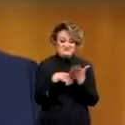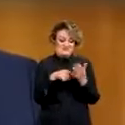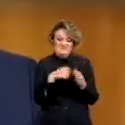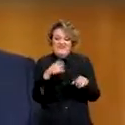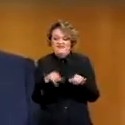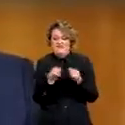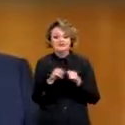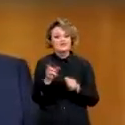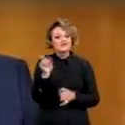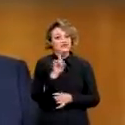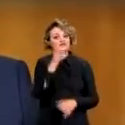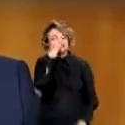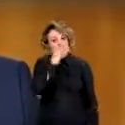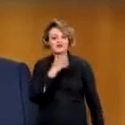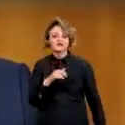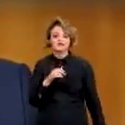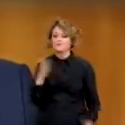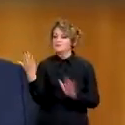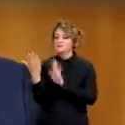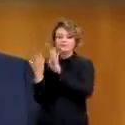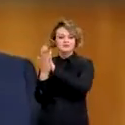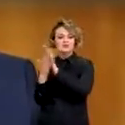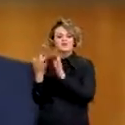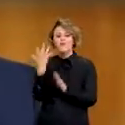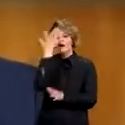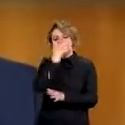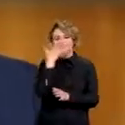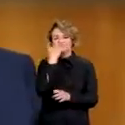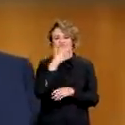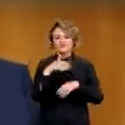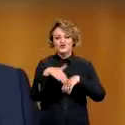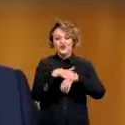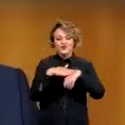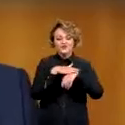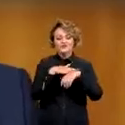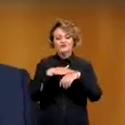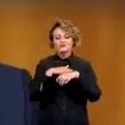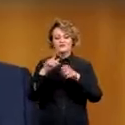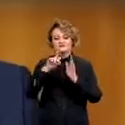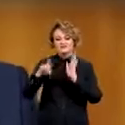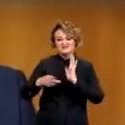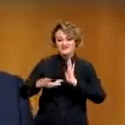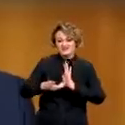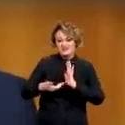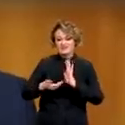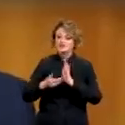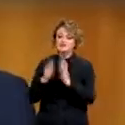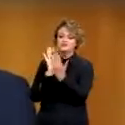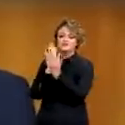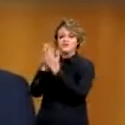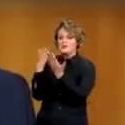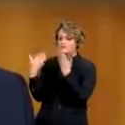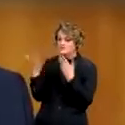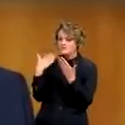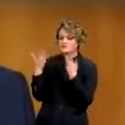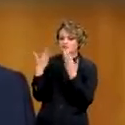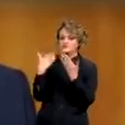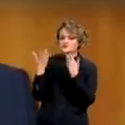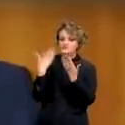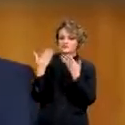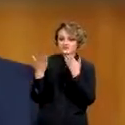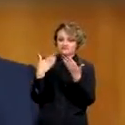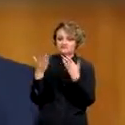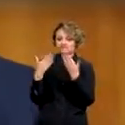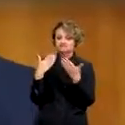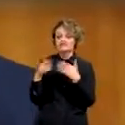sério. O Haddad conversou muito com o presidente Lira, eu conversei com o Lira, outras pessoas conversaram, da mesma forma que vamos conversar com o presidente